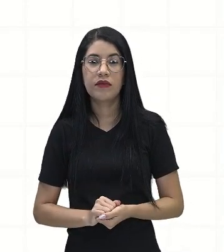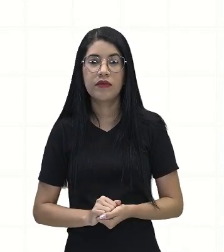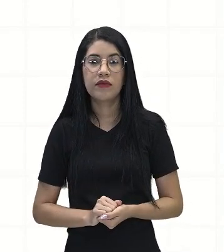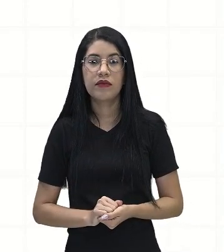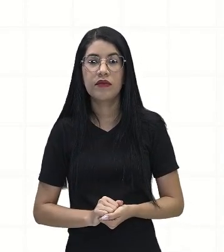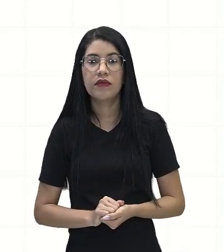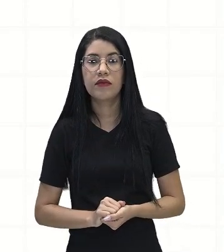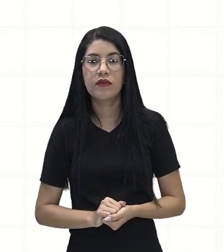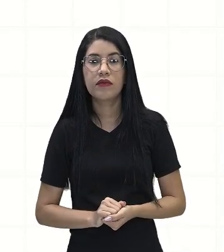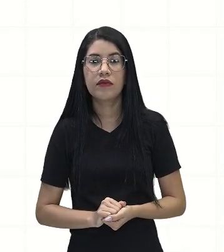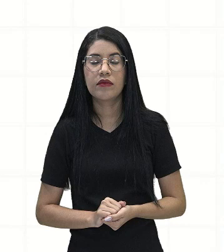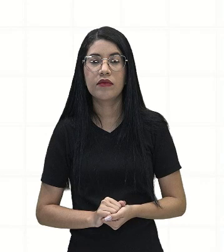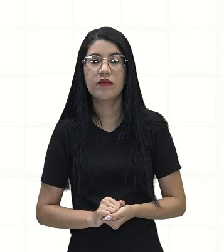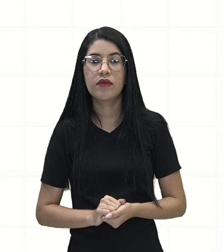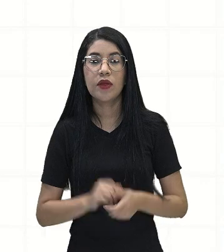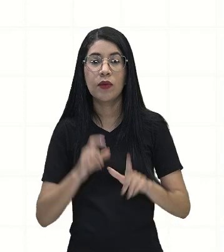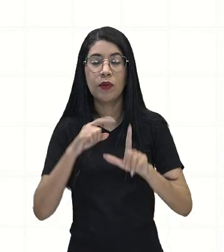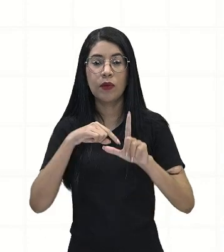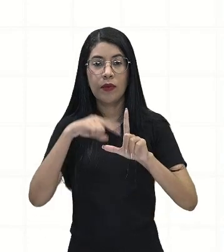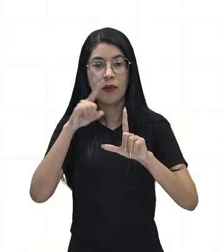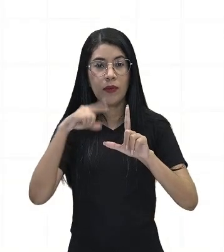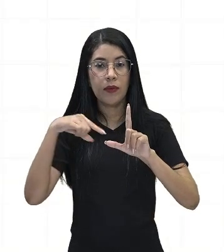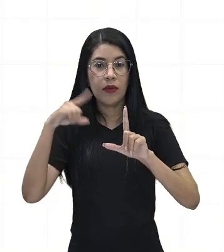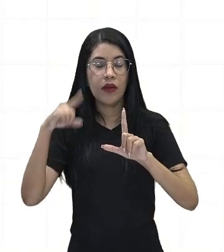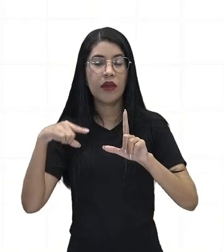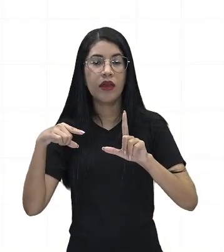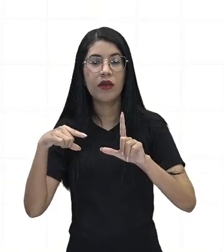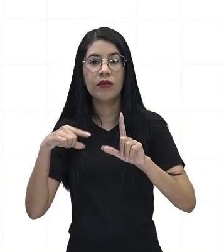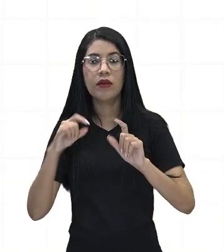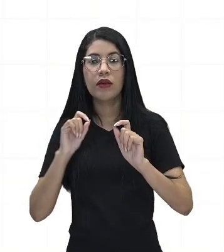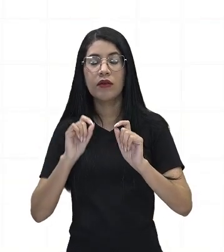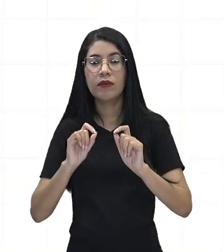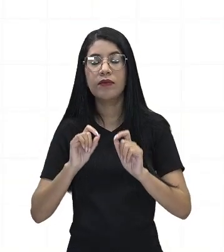foi o gráfico de linhas, né? Que consiste